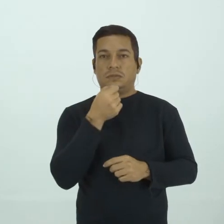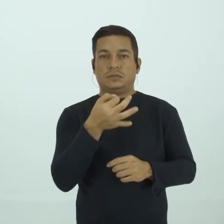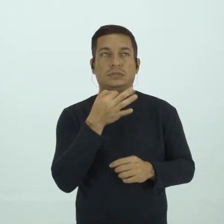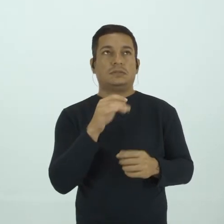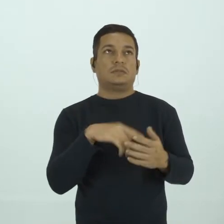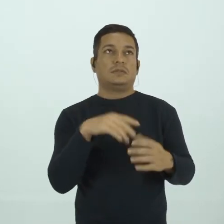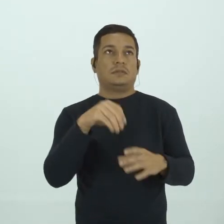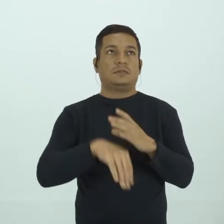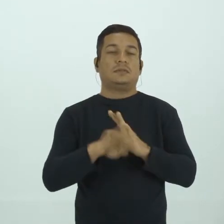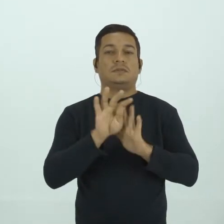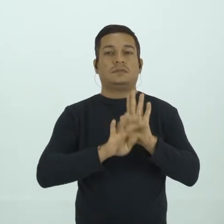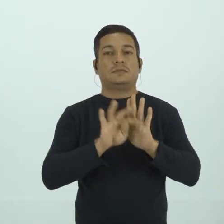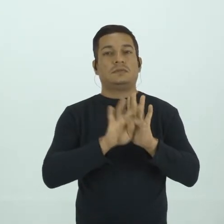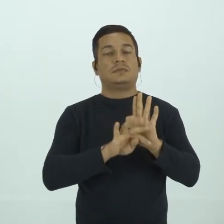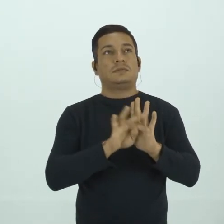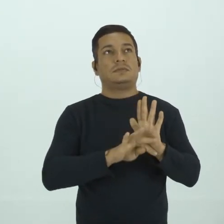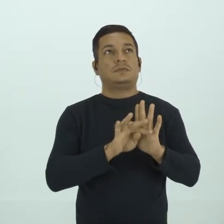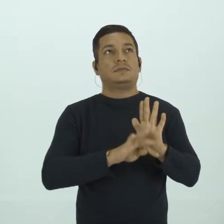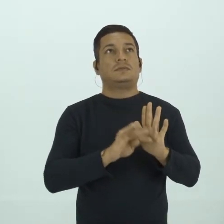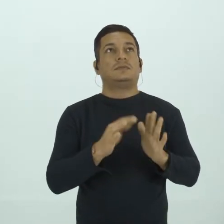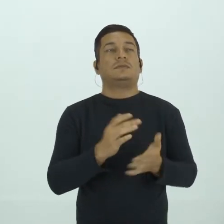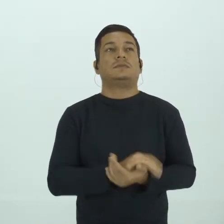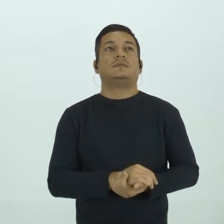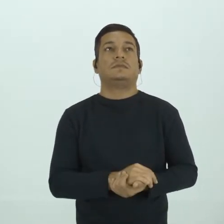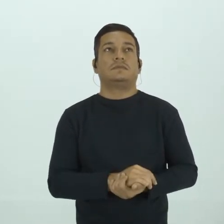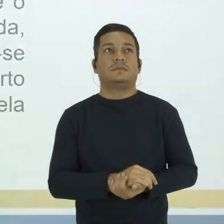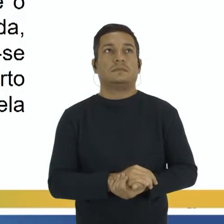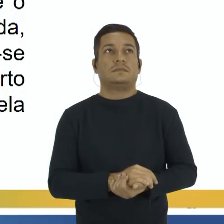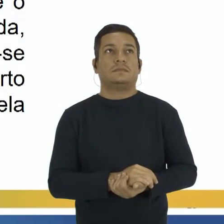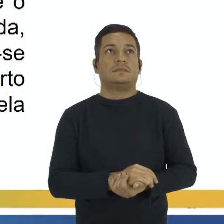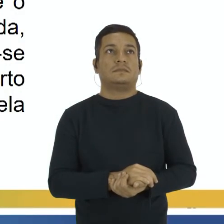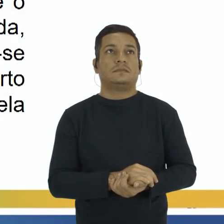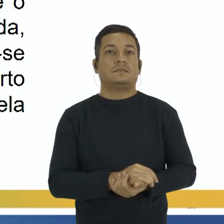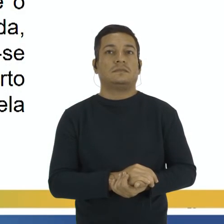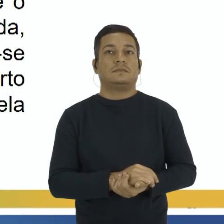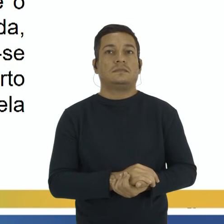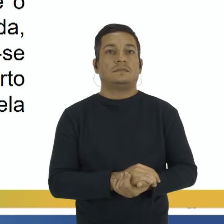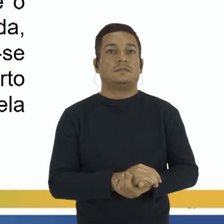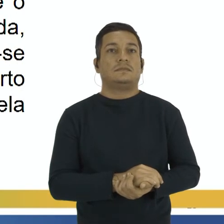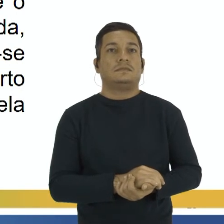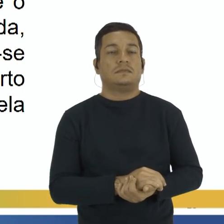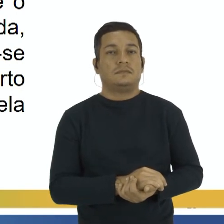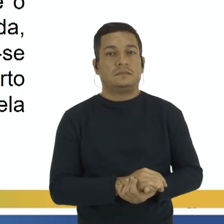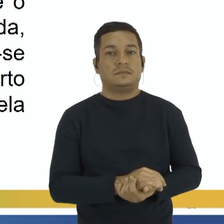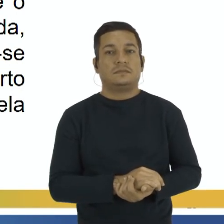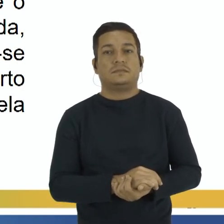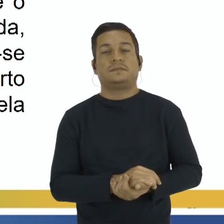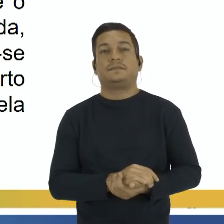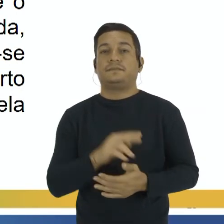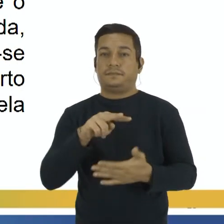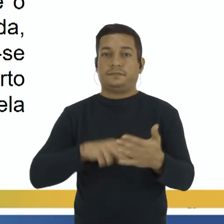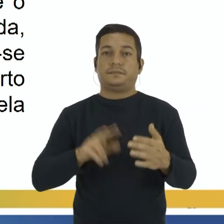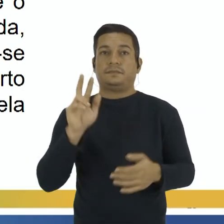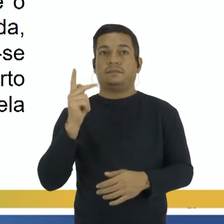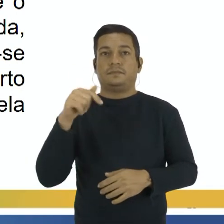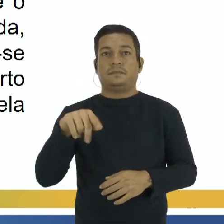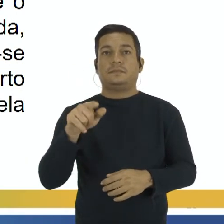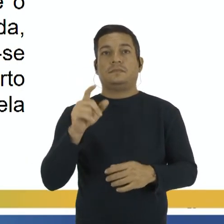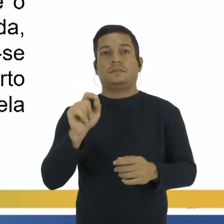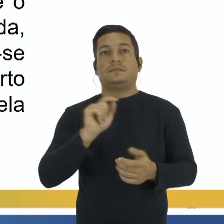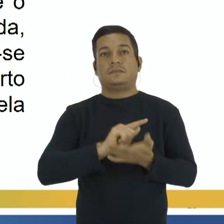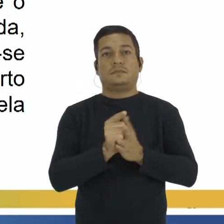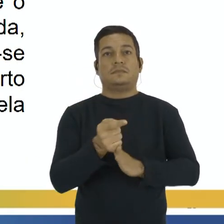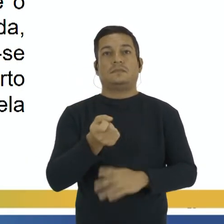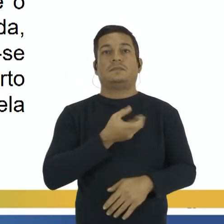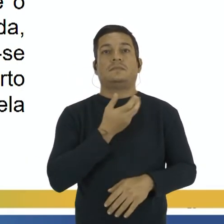ironia dentro dos textos, né, dentro das HQs. Então, façamos a leitura das considerações finais. A HQ é um gênero narrativo